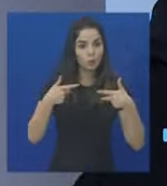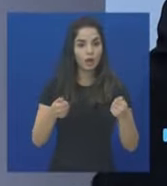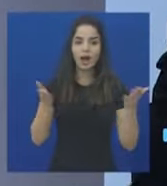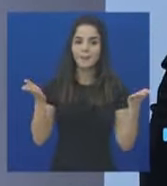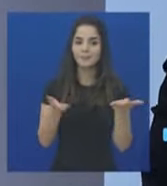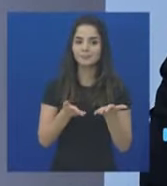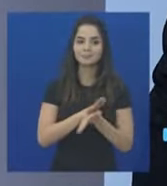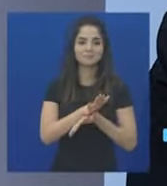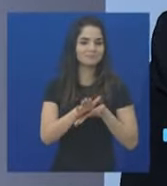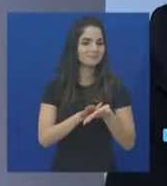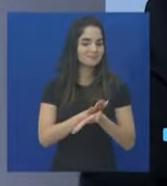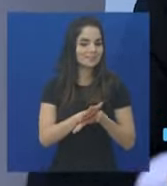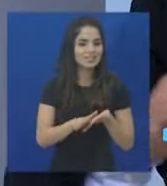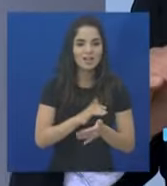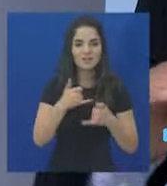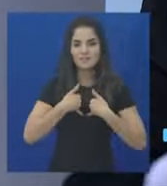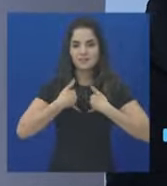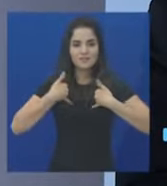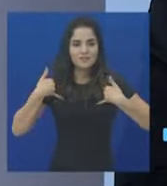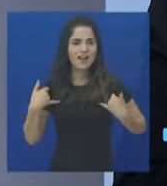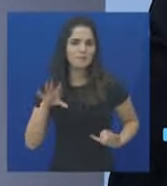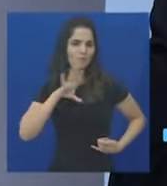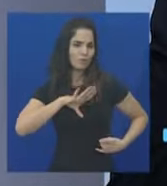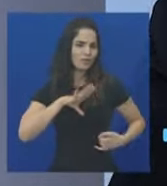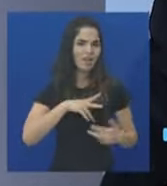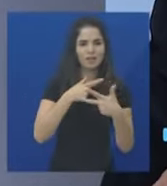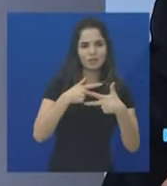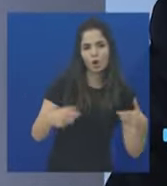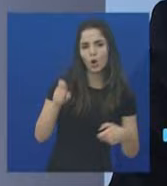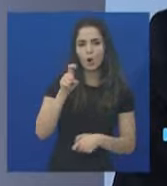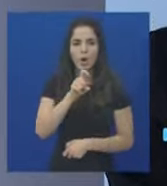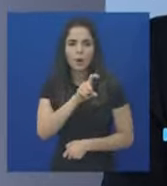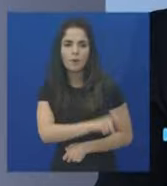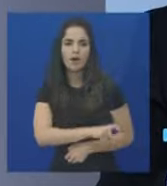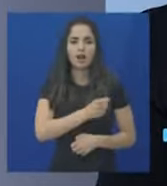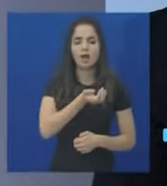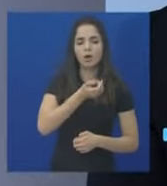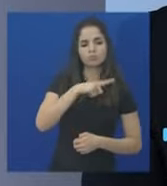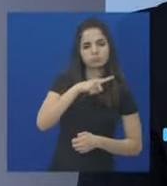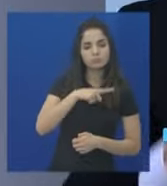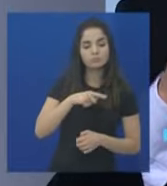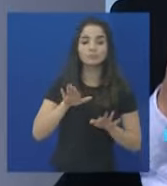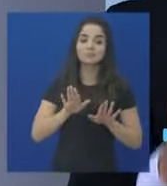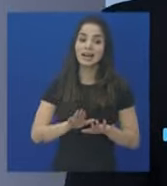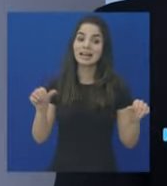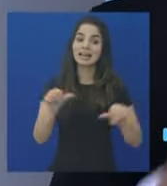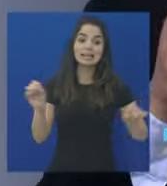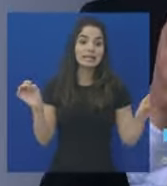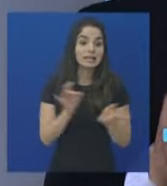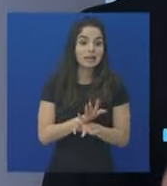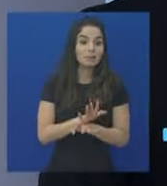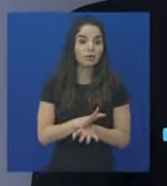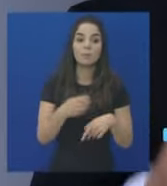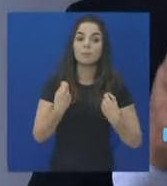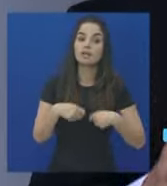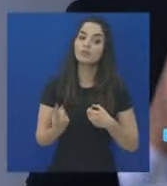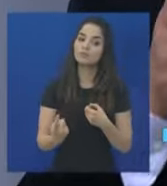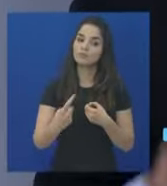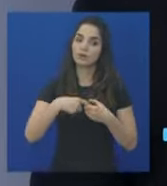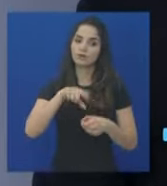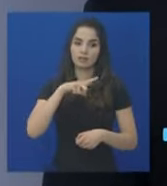Portuguesa, Festival Nordestino, foi tudo eliminado por esse governo. Precisamos voltar, ter um calendário oficial